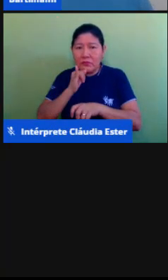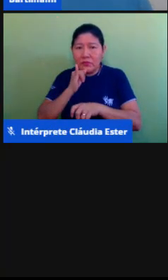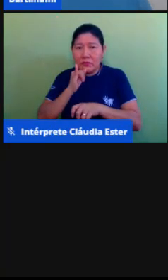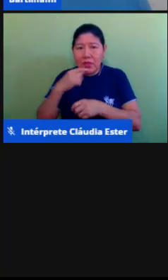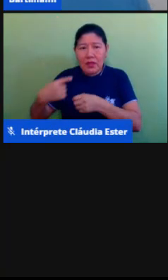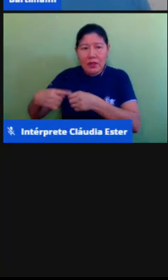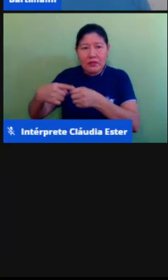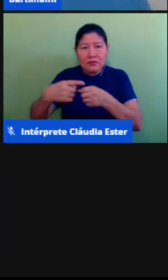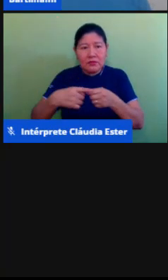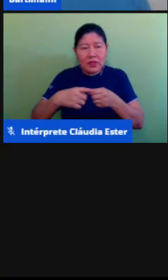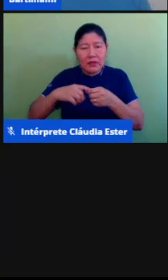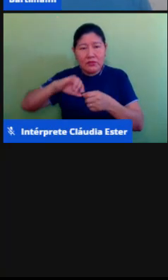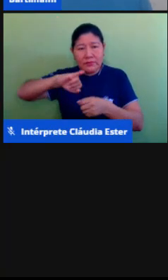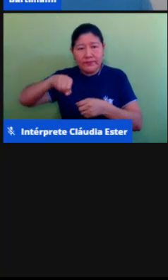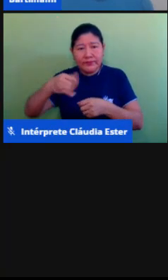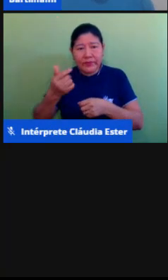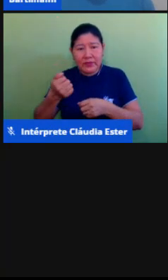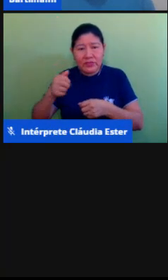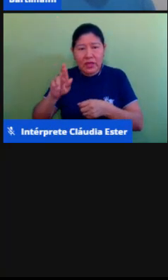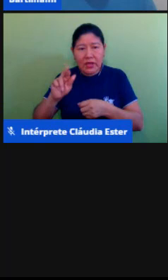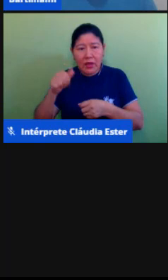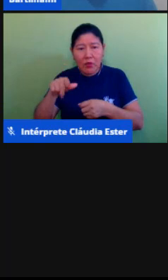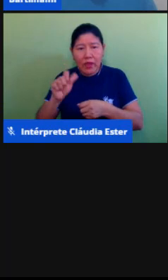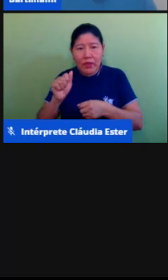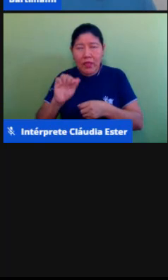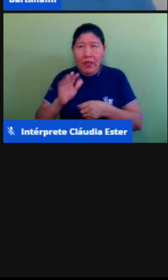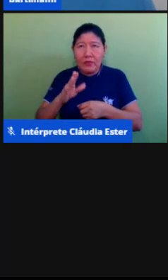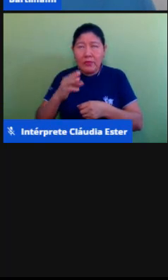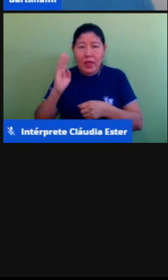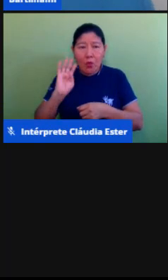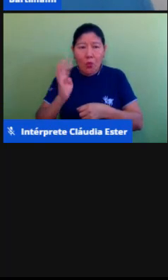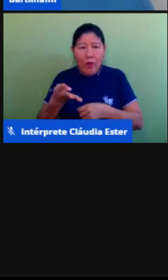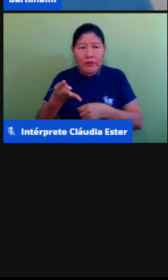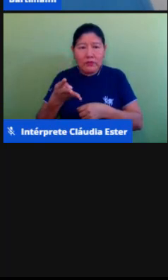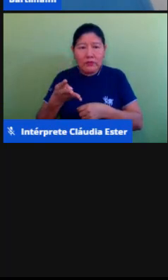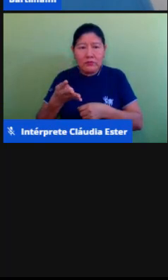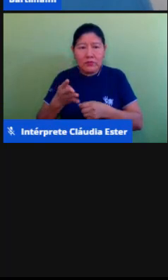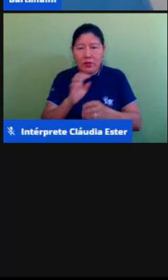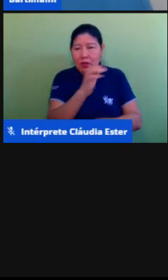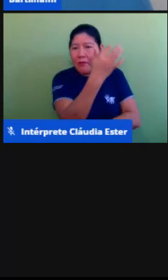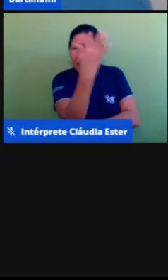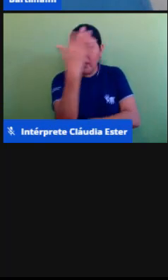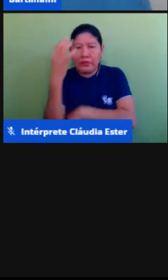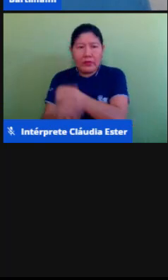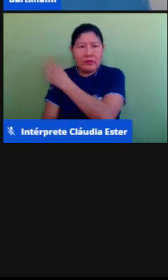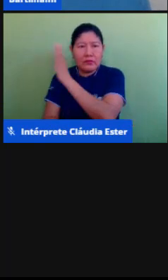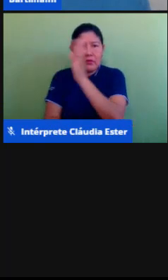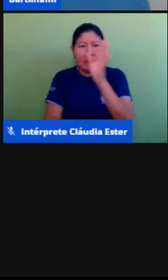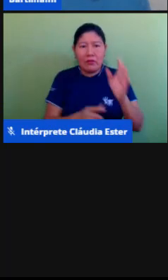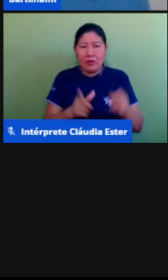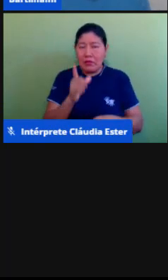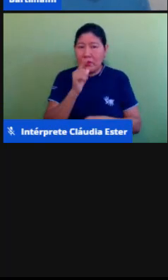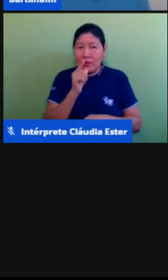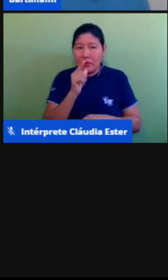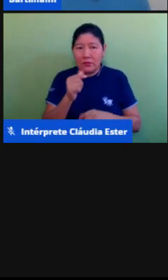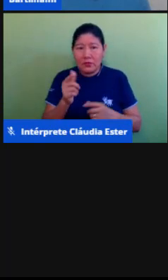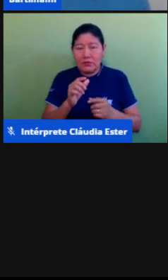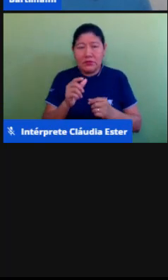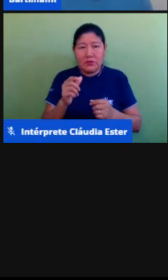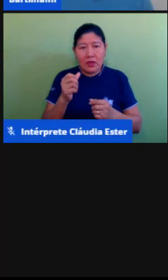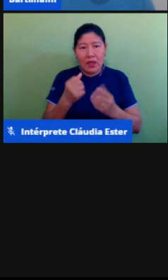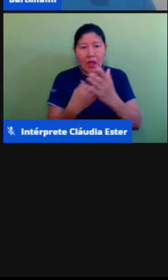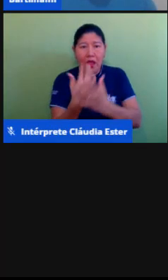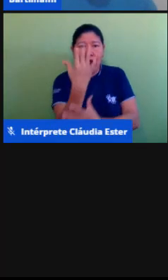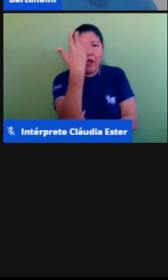Jaraguari, onde foram aproximadamente 4 mil hectares de terras que hoje são destinados à plantação de mais de 5 milhões de mudas de